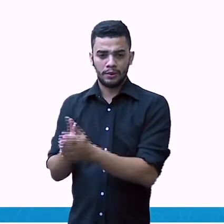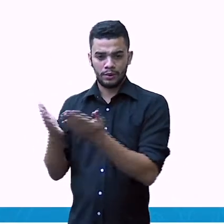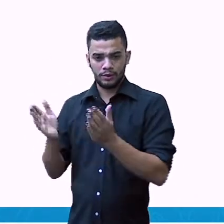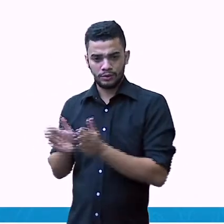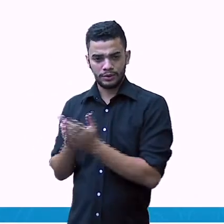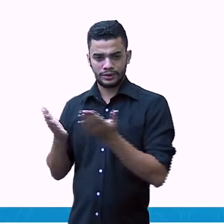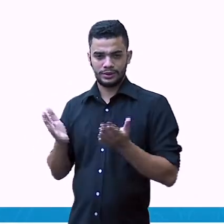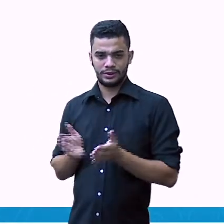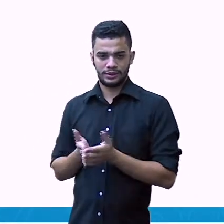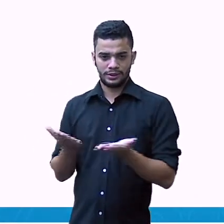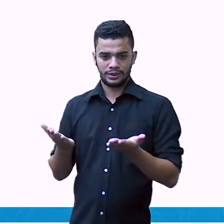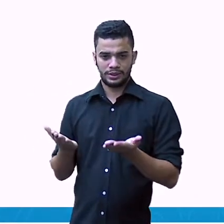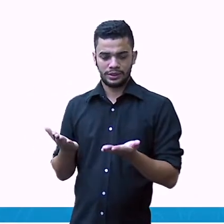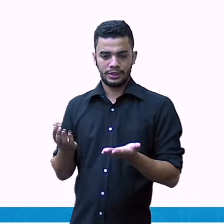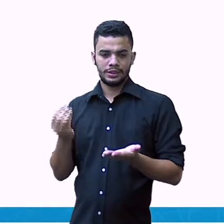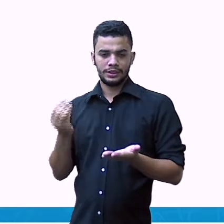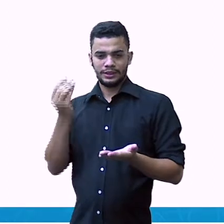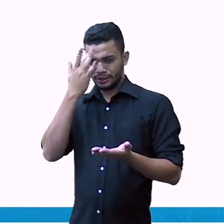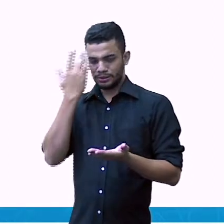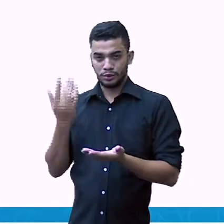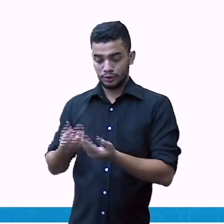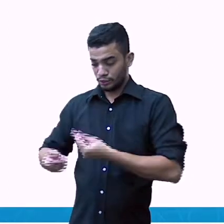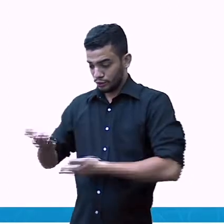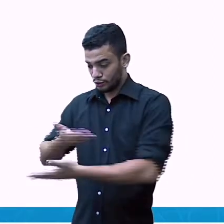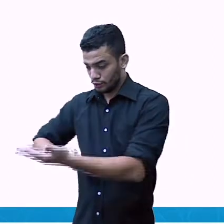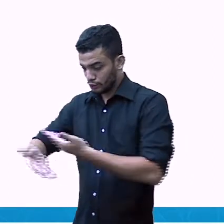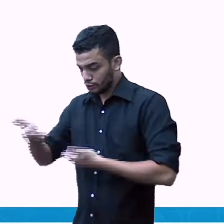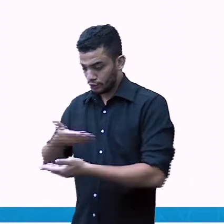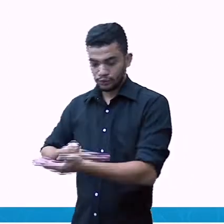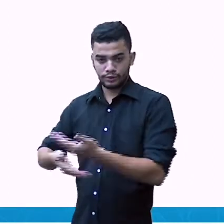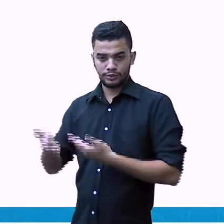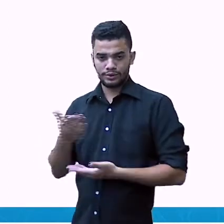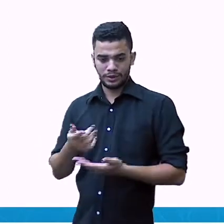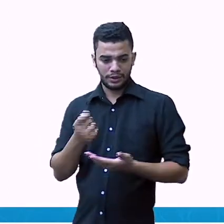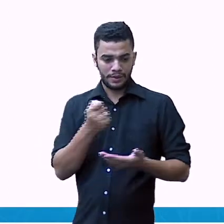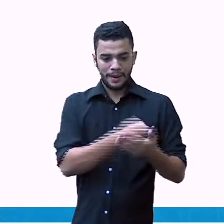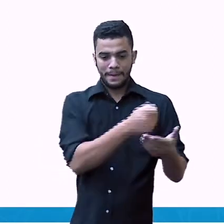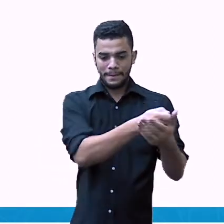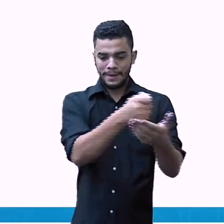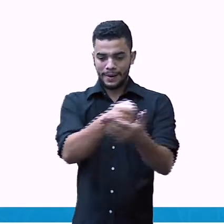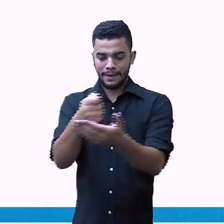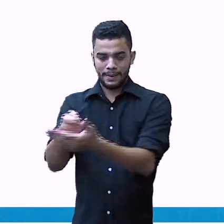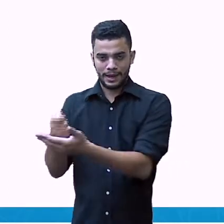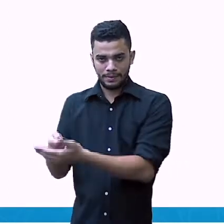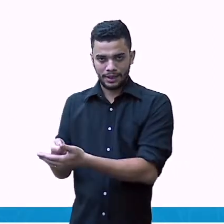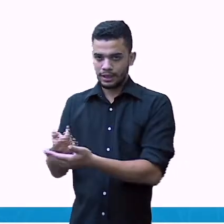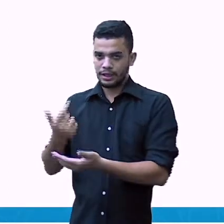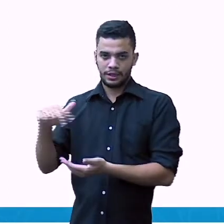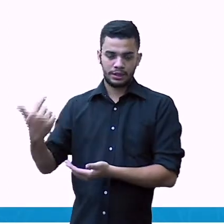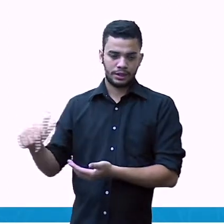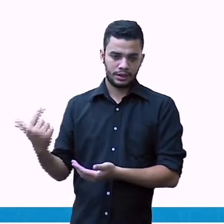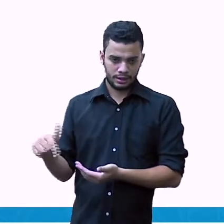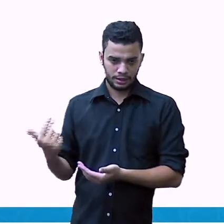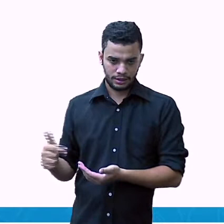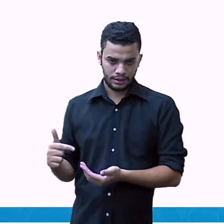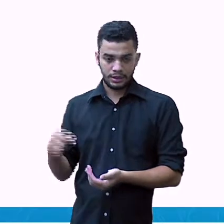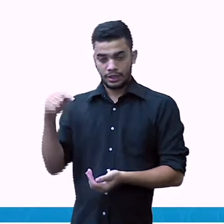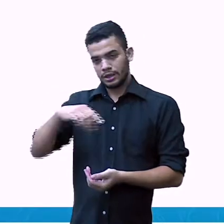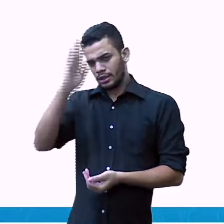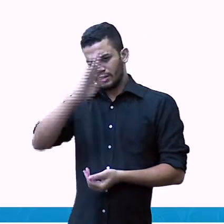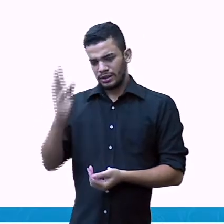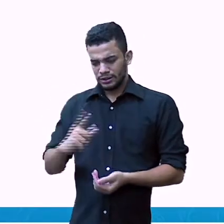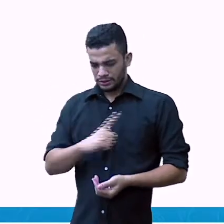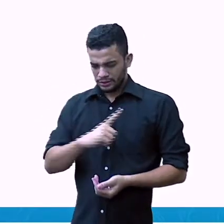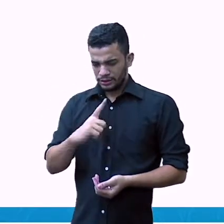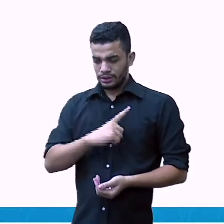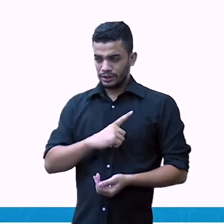é remunerado, ou seja, ele não é pago. É uma atividade muito grande em vários países e no Brasil. Tem